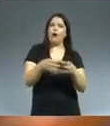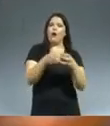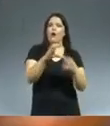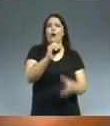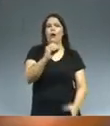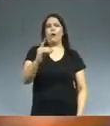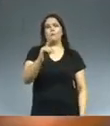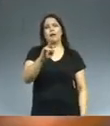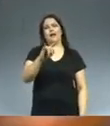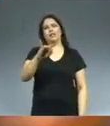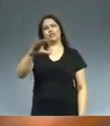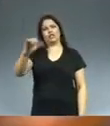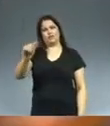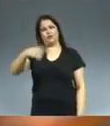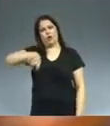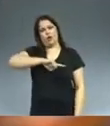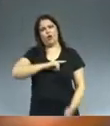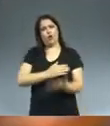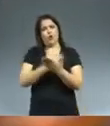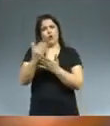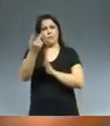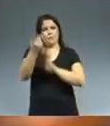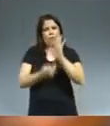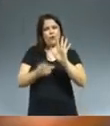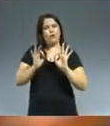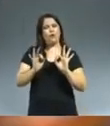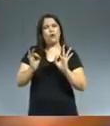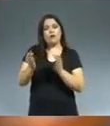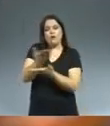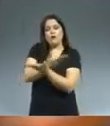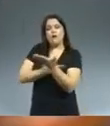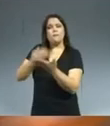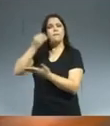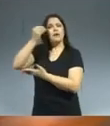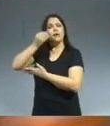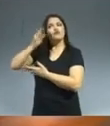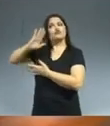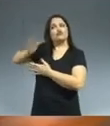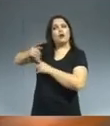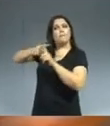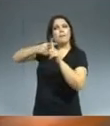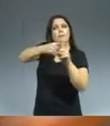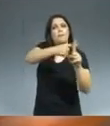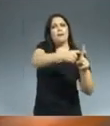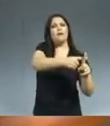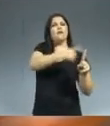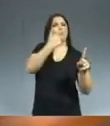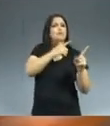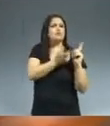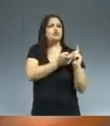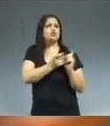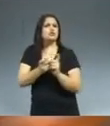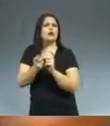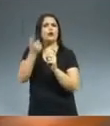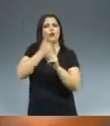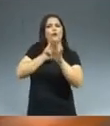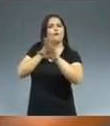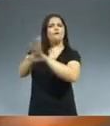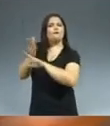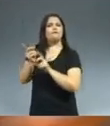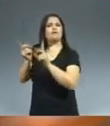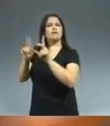começamos agora um projeto de intercooperação aonde nós queremos fazer as experiências exitosas em gestão e acesso a mercados